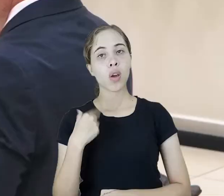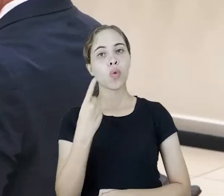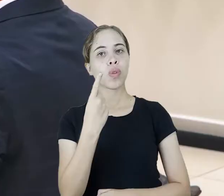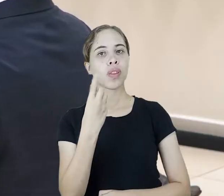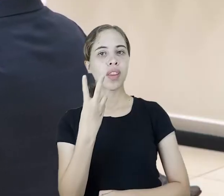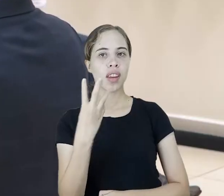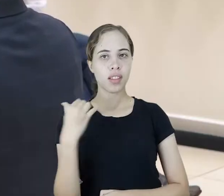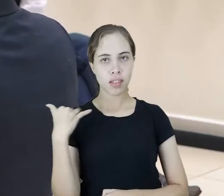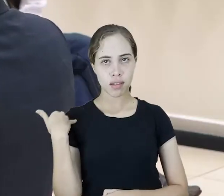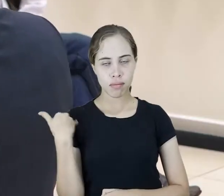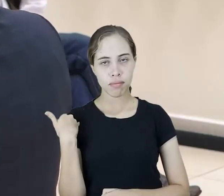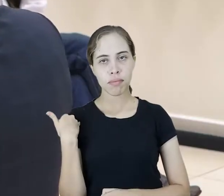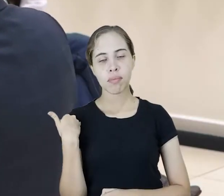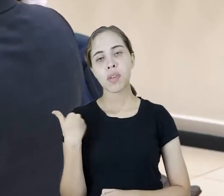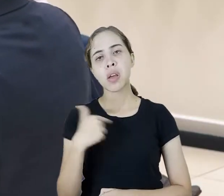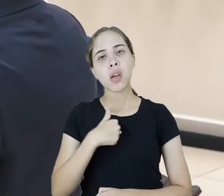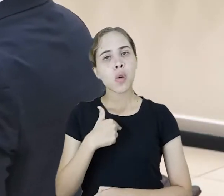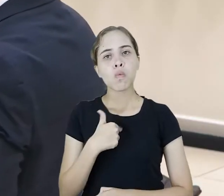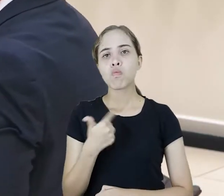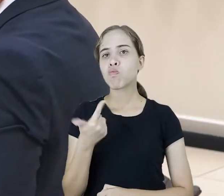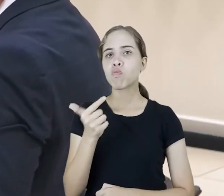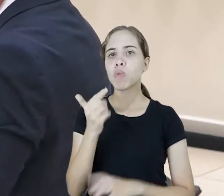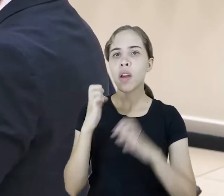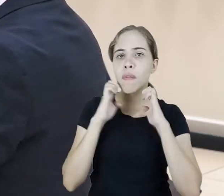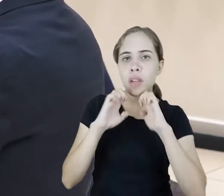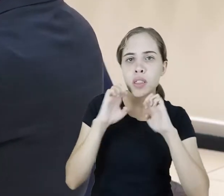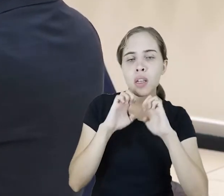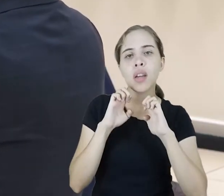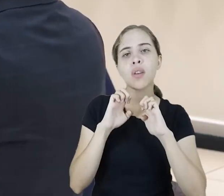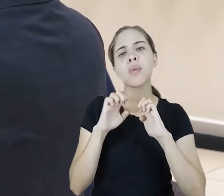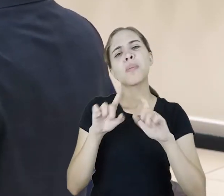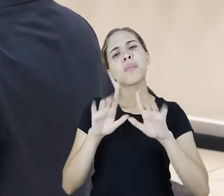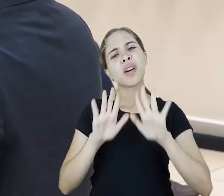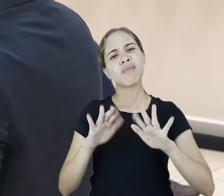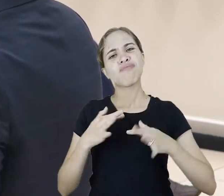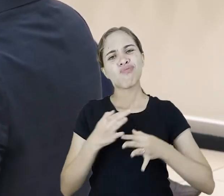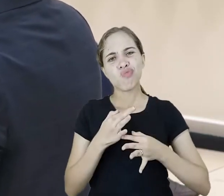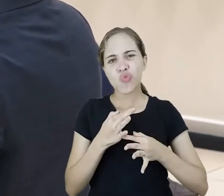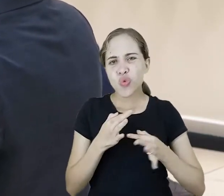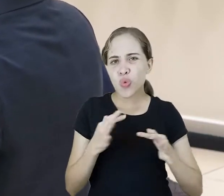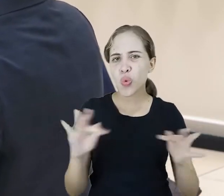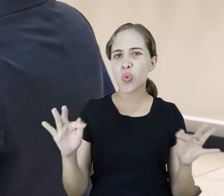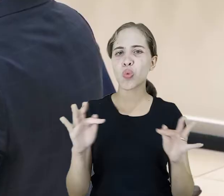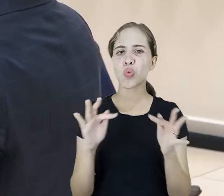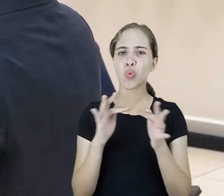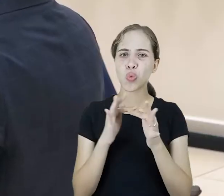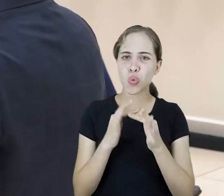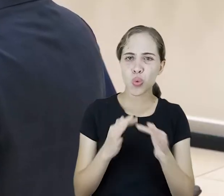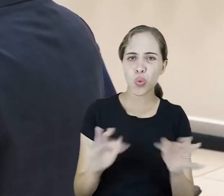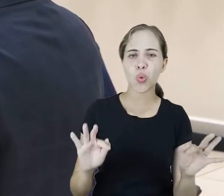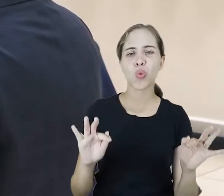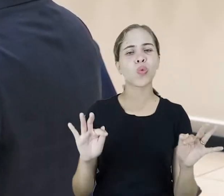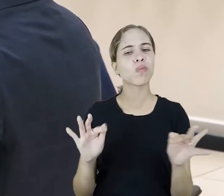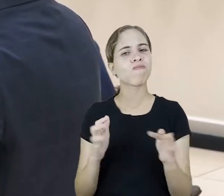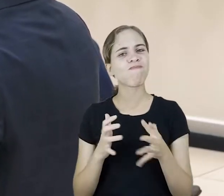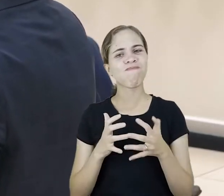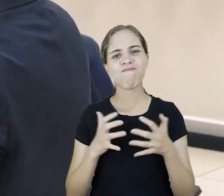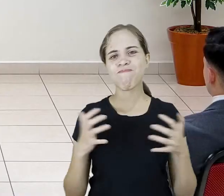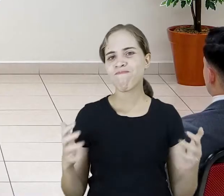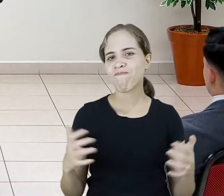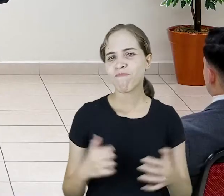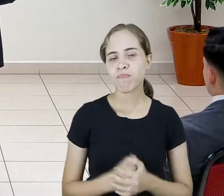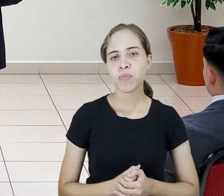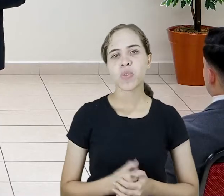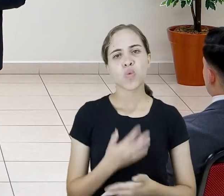anos. E por não termos o Evangelho, essa dor certamente foi muito grande. Foi um